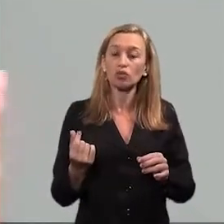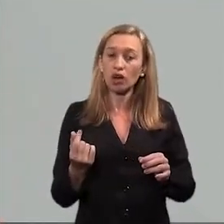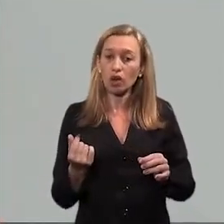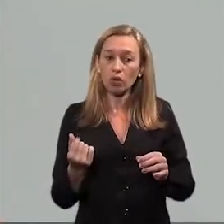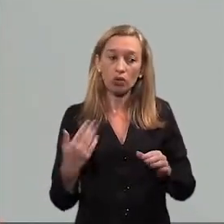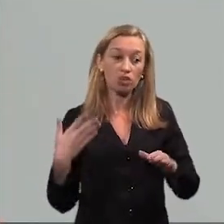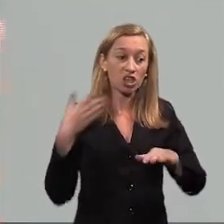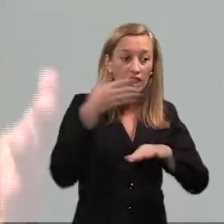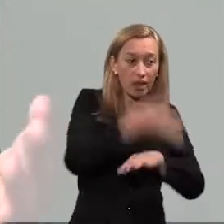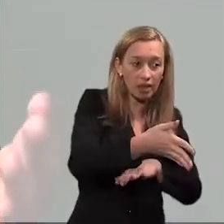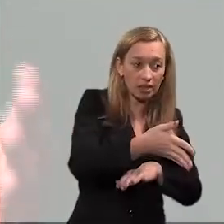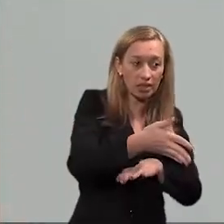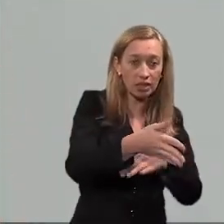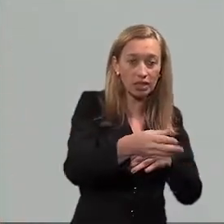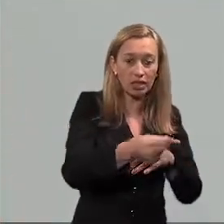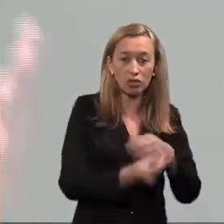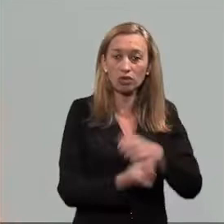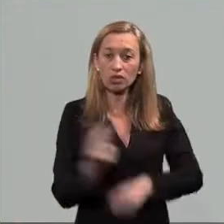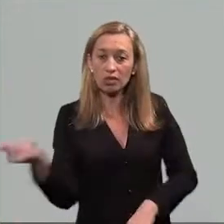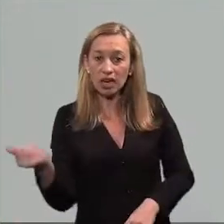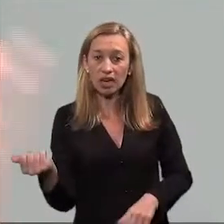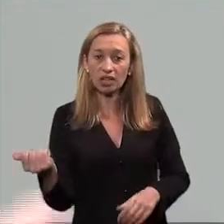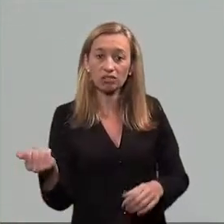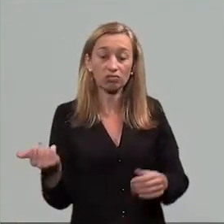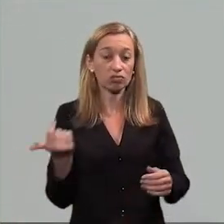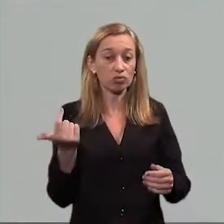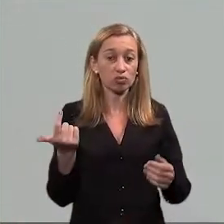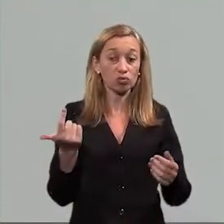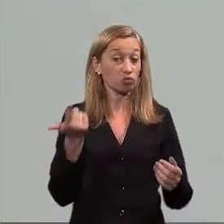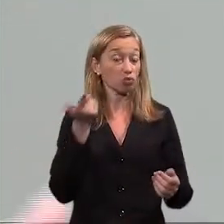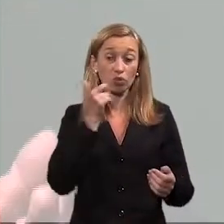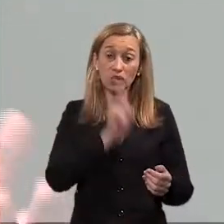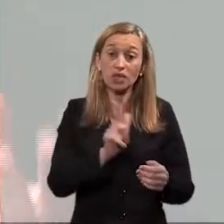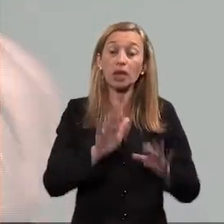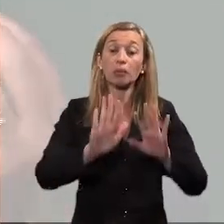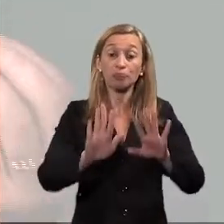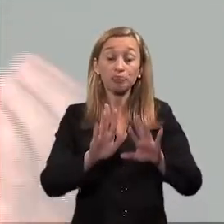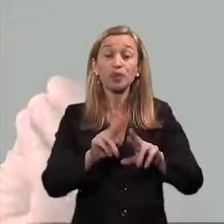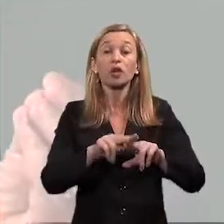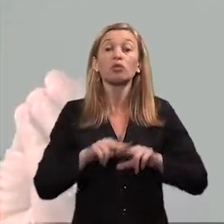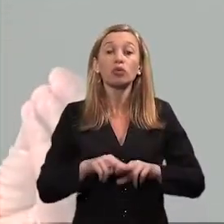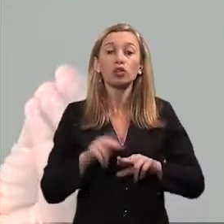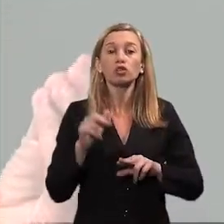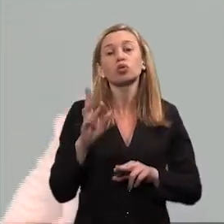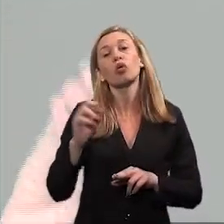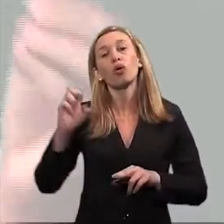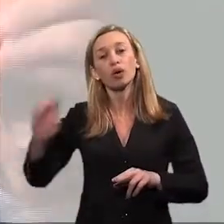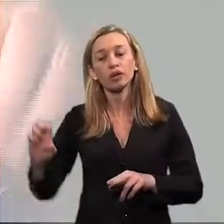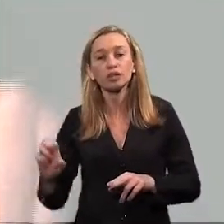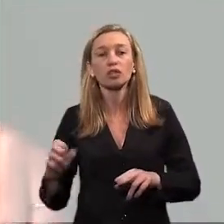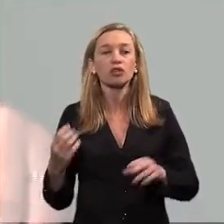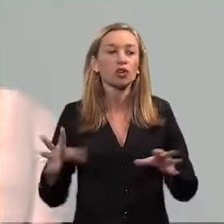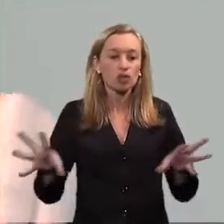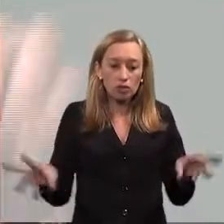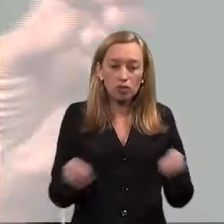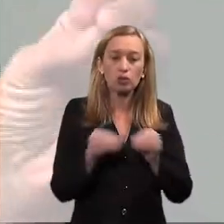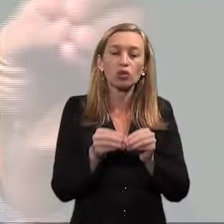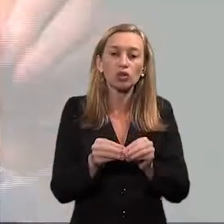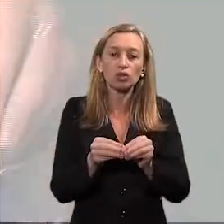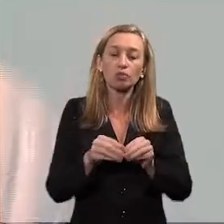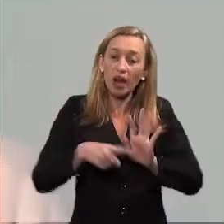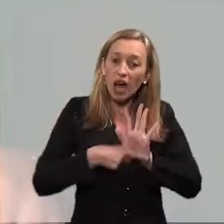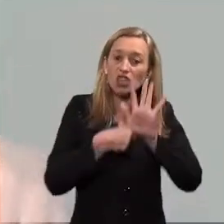as contas entre o que entra e o que sai, em algum momento, não casarem. Por isso, os royalties foram colocados